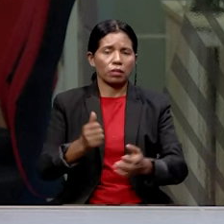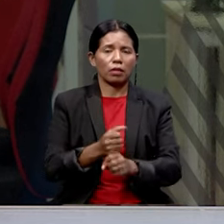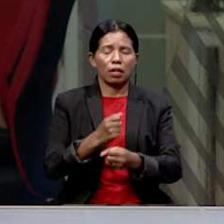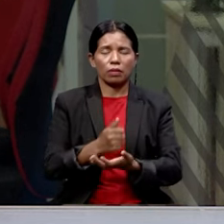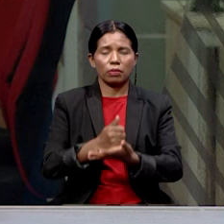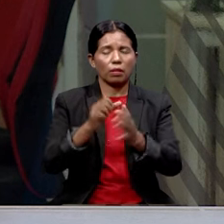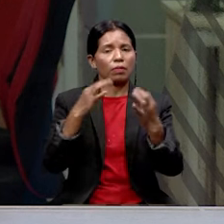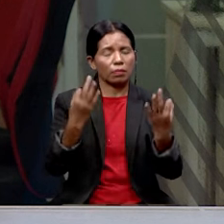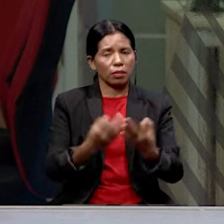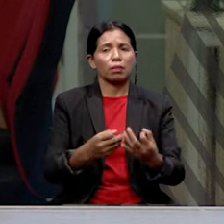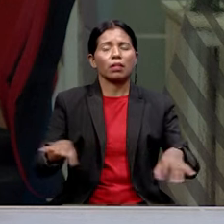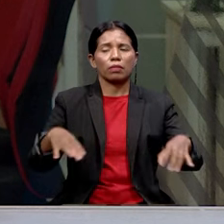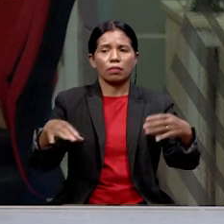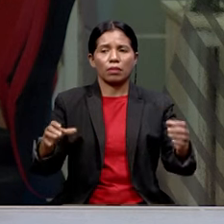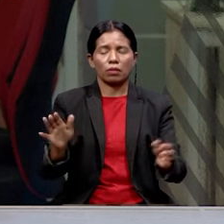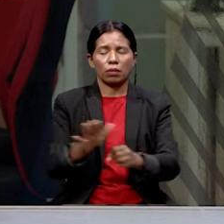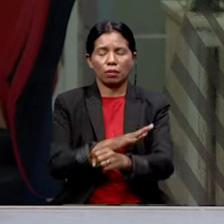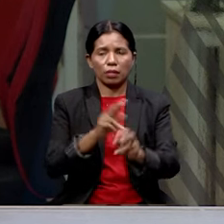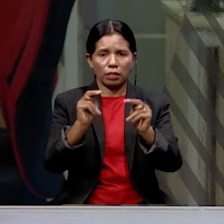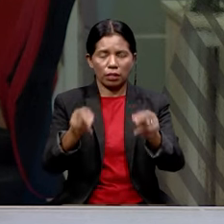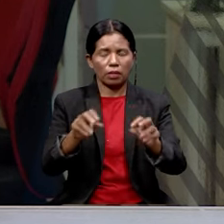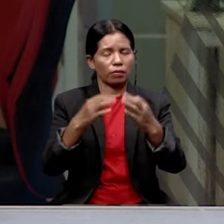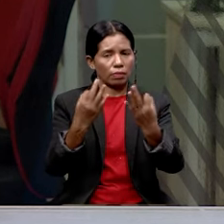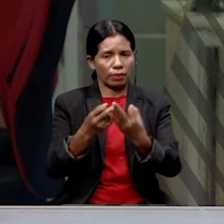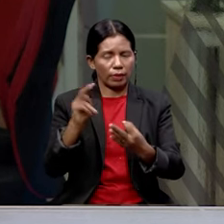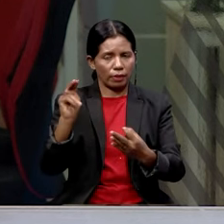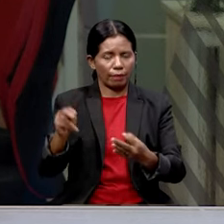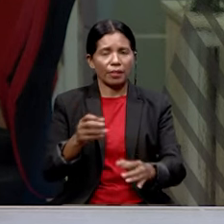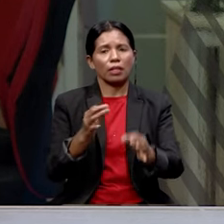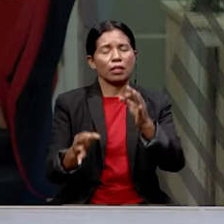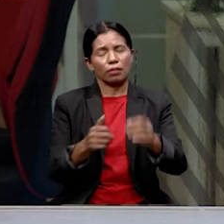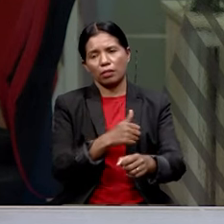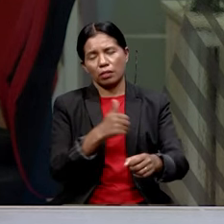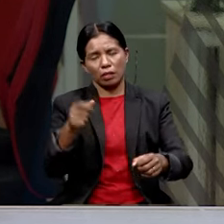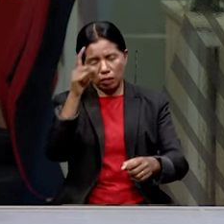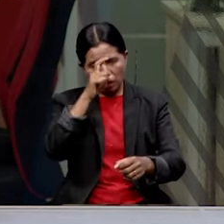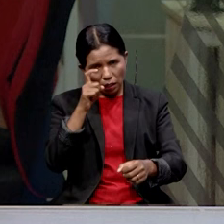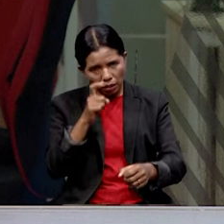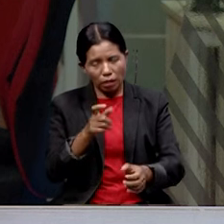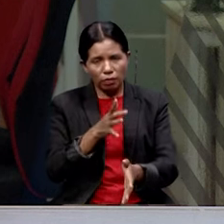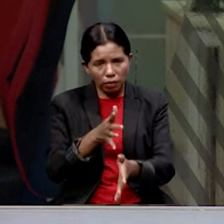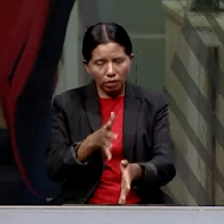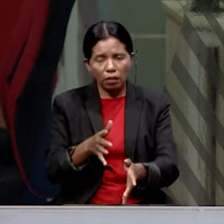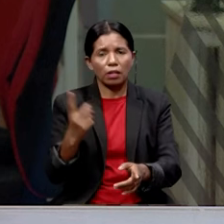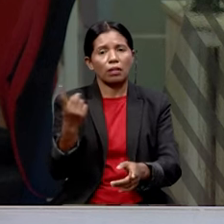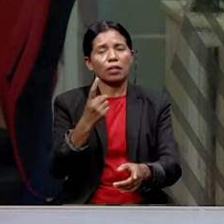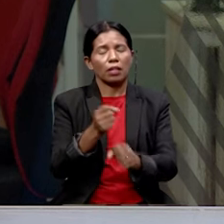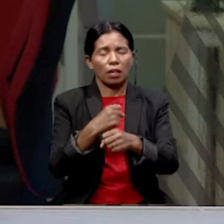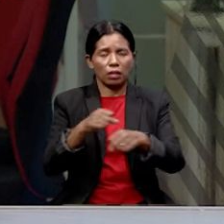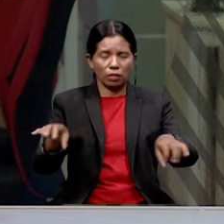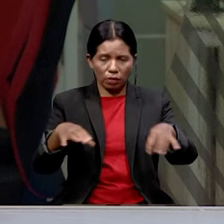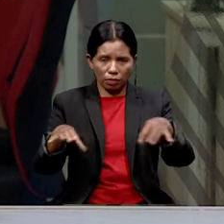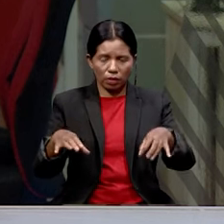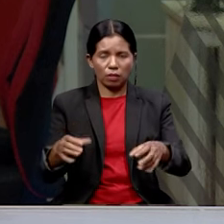família, mai be serviço ho de completa necessidade família nian. Mas ke balung idade idosa ona, mai be na fatin halau sira neknar ho de